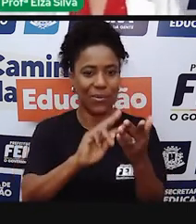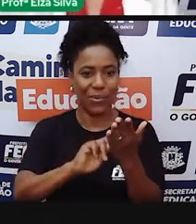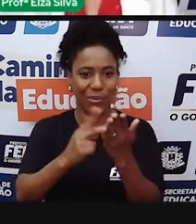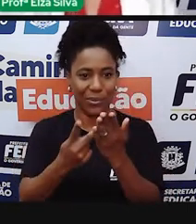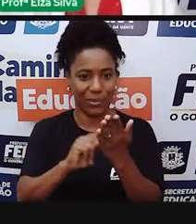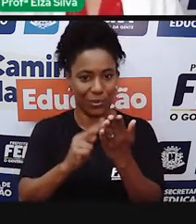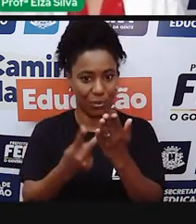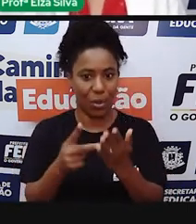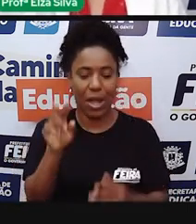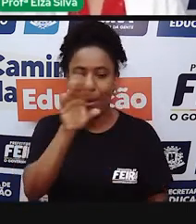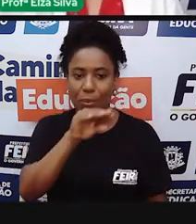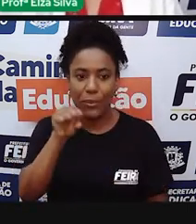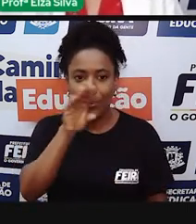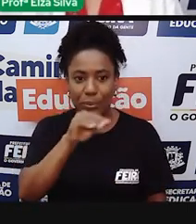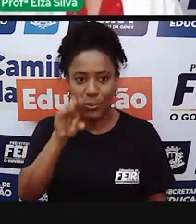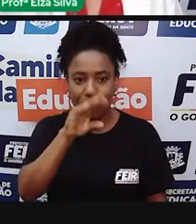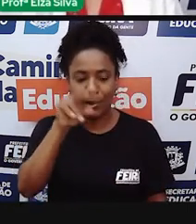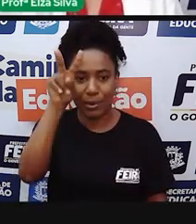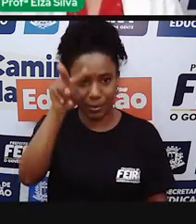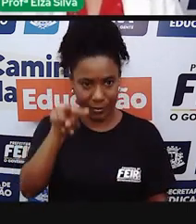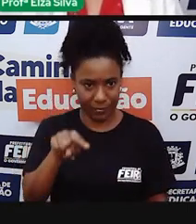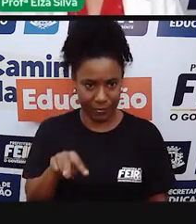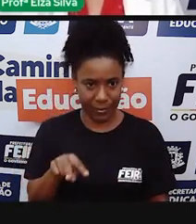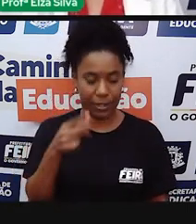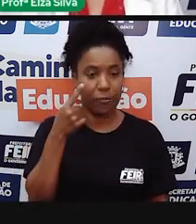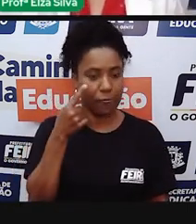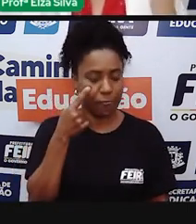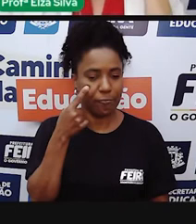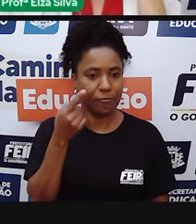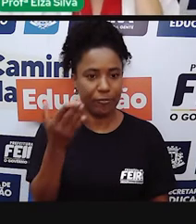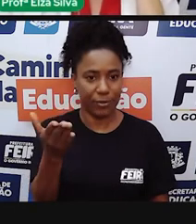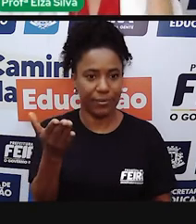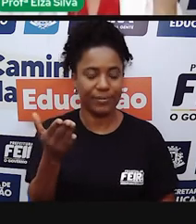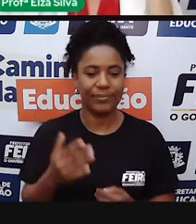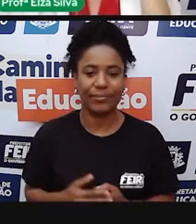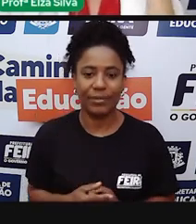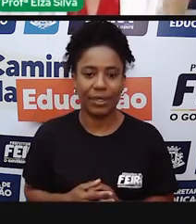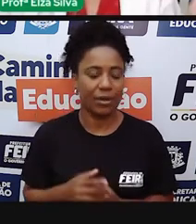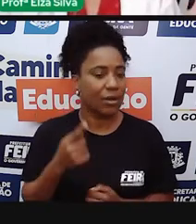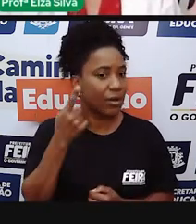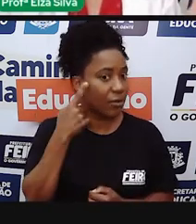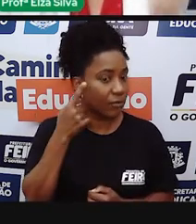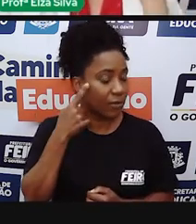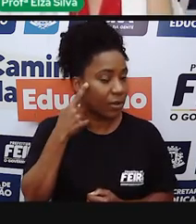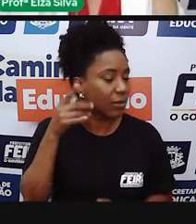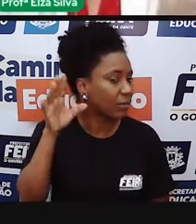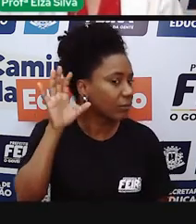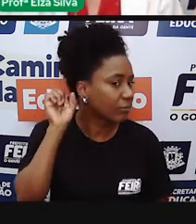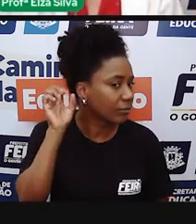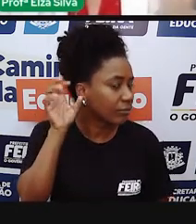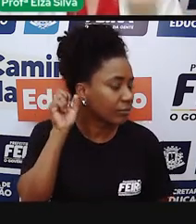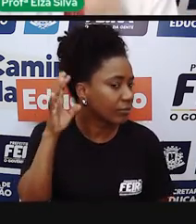Ok? Let's listen. Vamos ouvir. Praticar, né, a pronúncia. Ouvir e